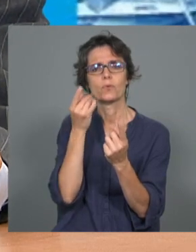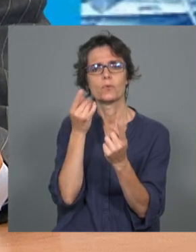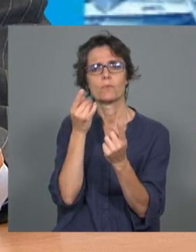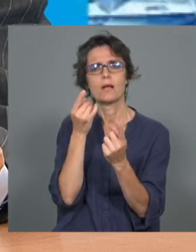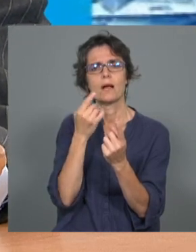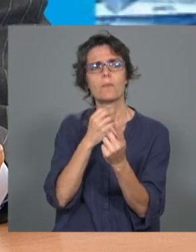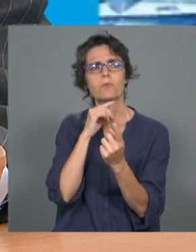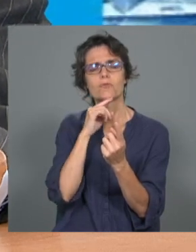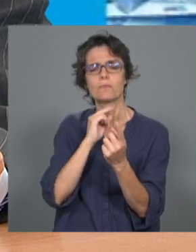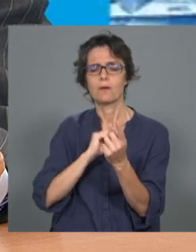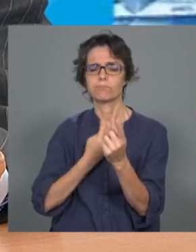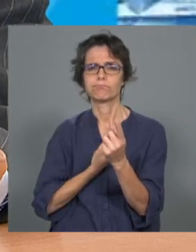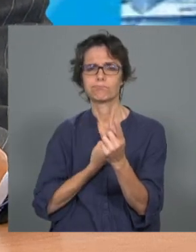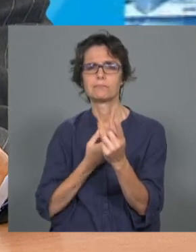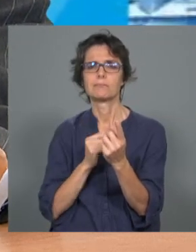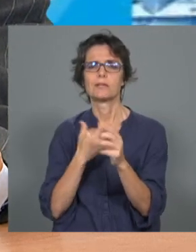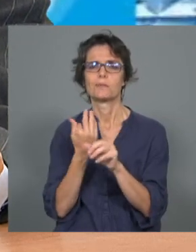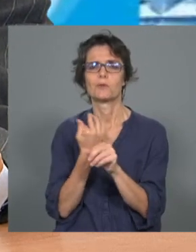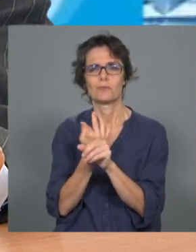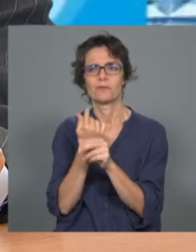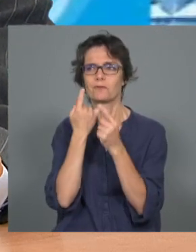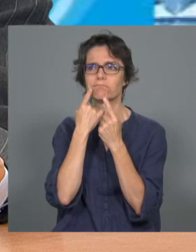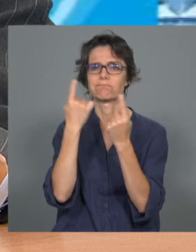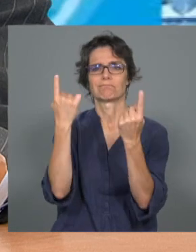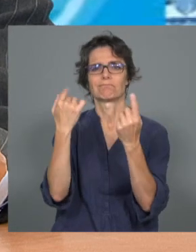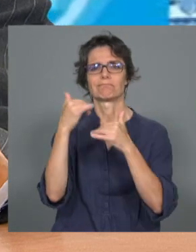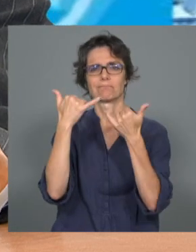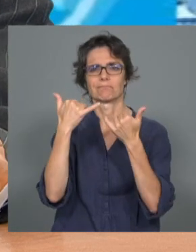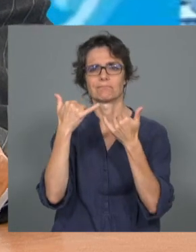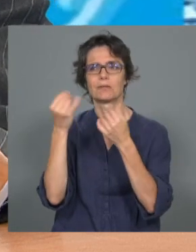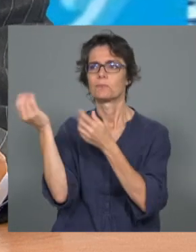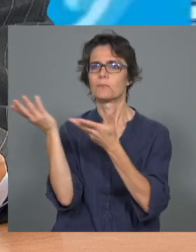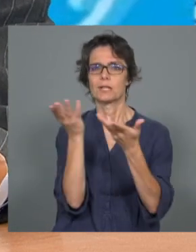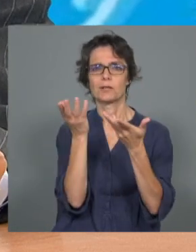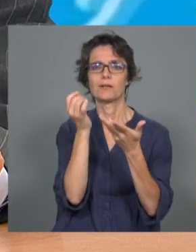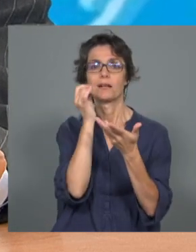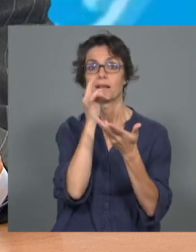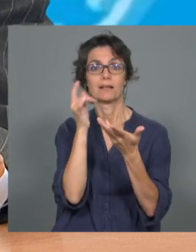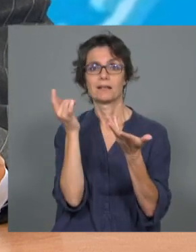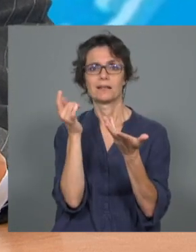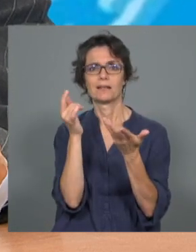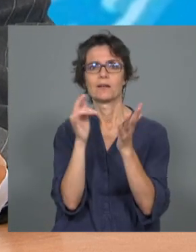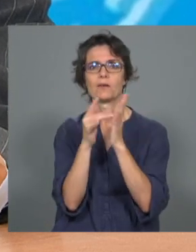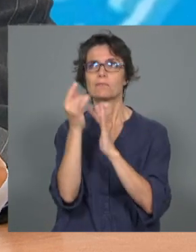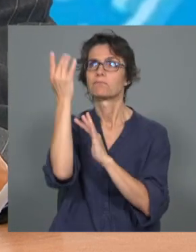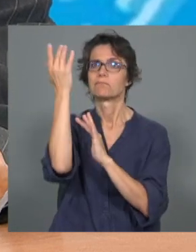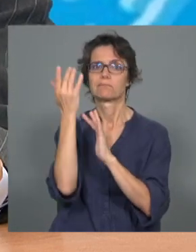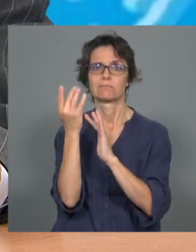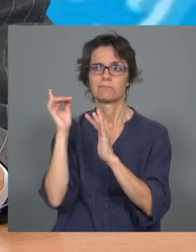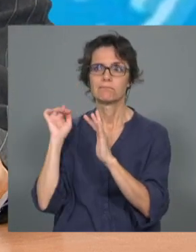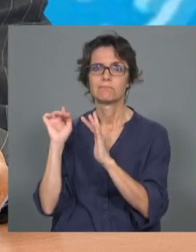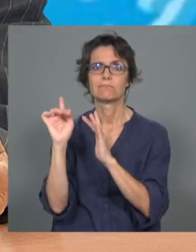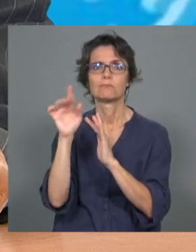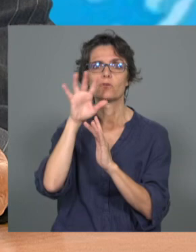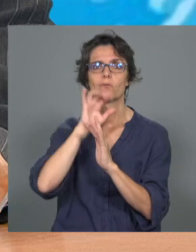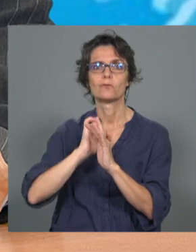é também uma festa de alegria para acolher o mensageiro, o enviado, o filho